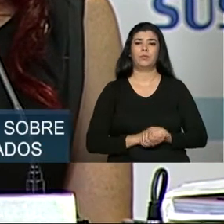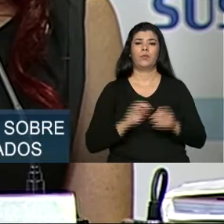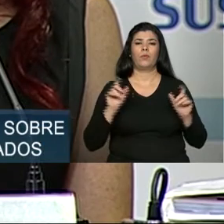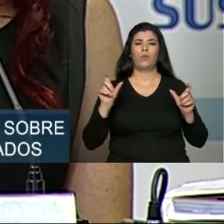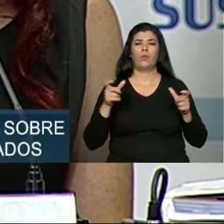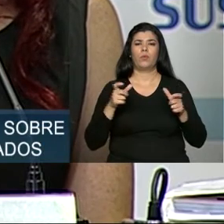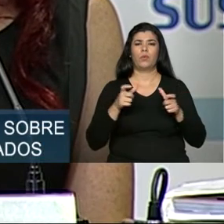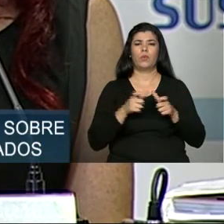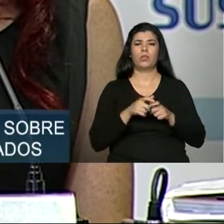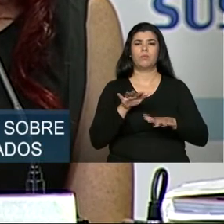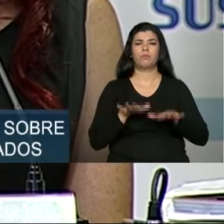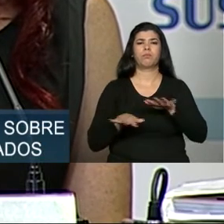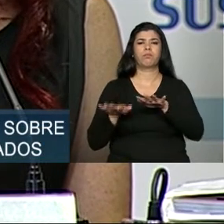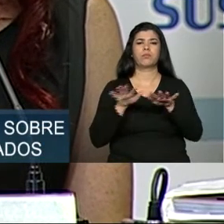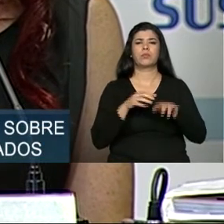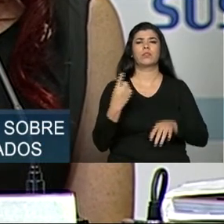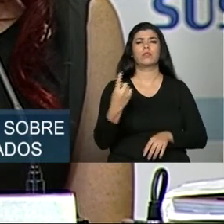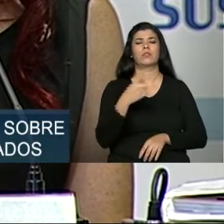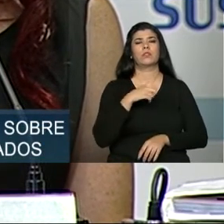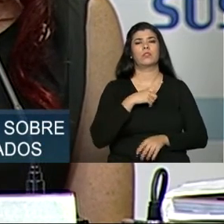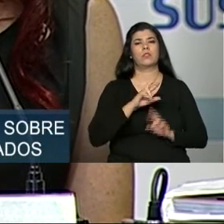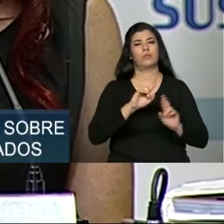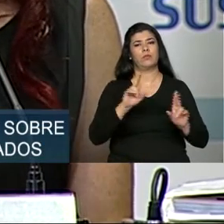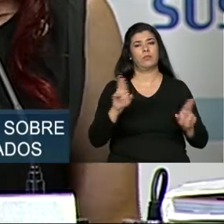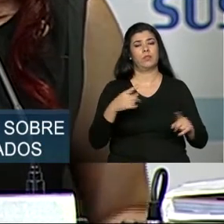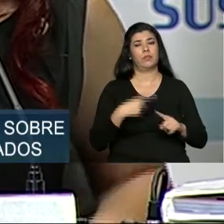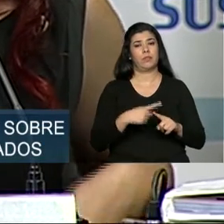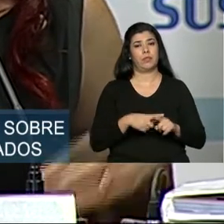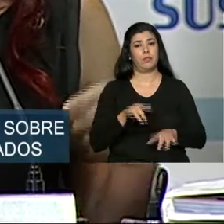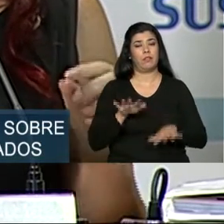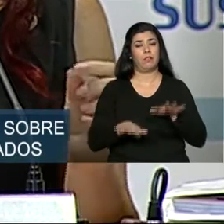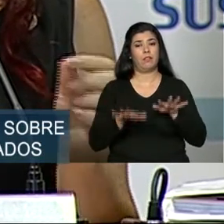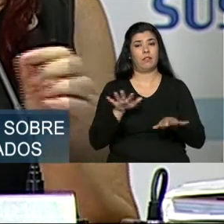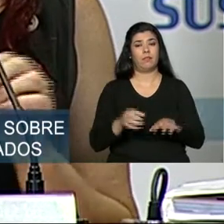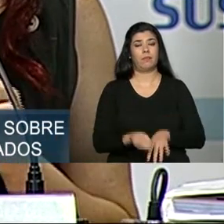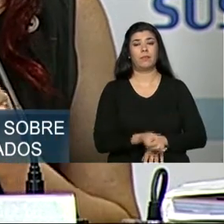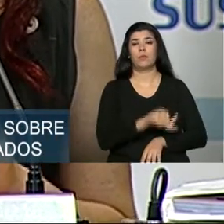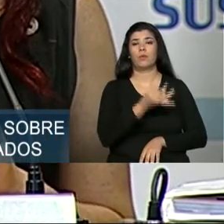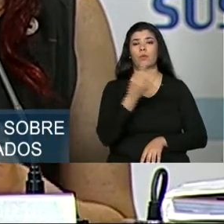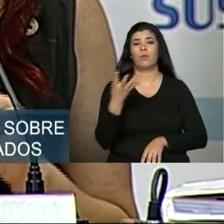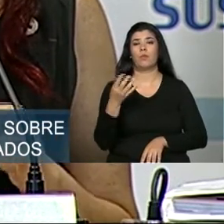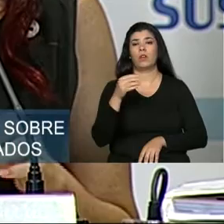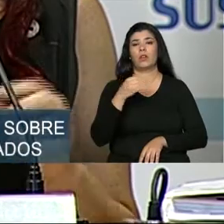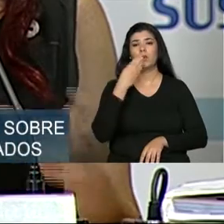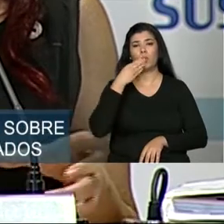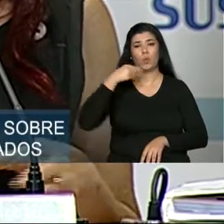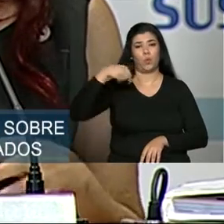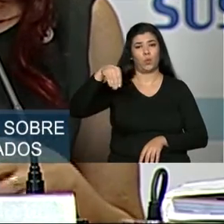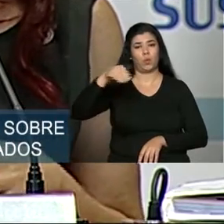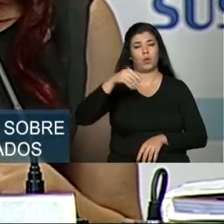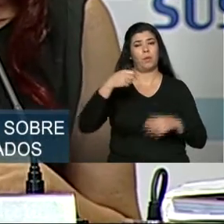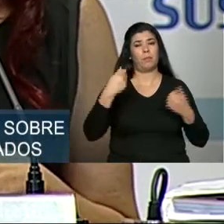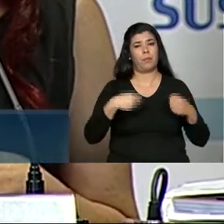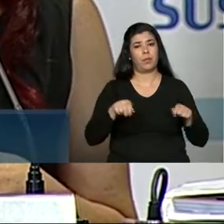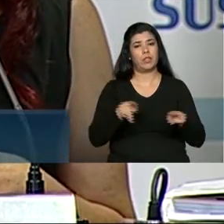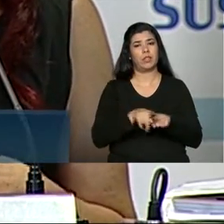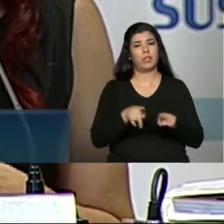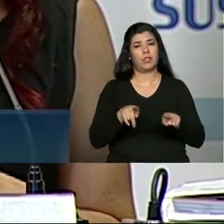redução variam de produto, porque depende do quanto o sódio é necessário para a